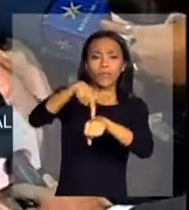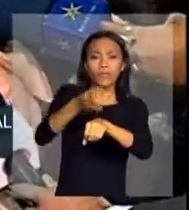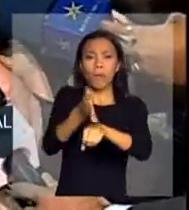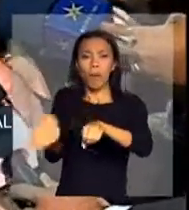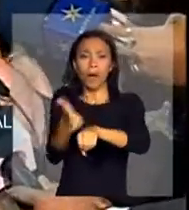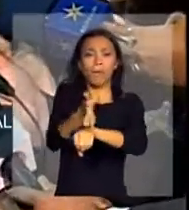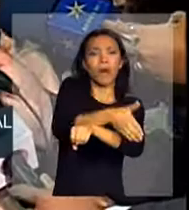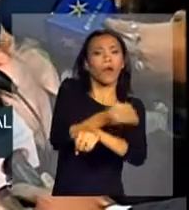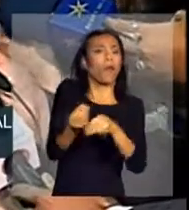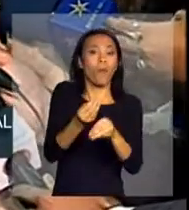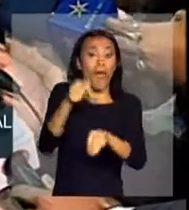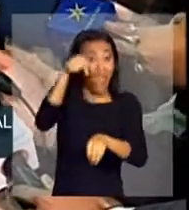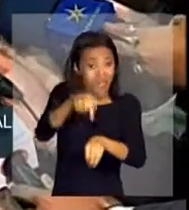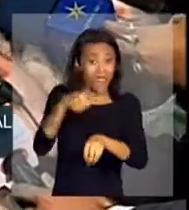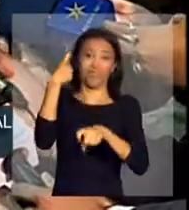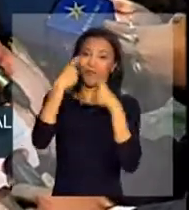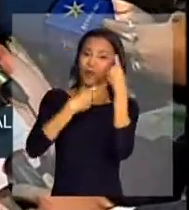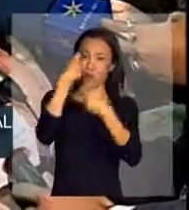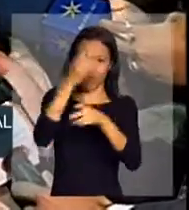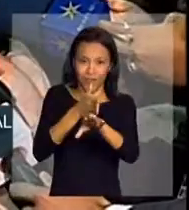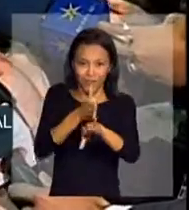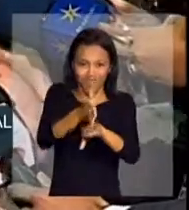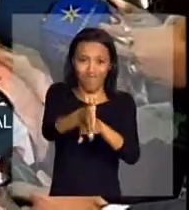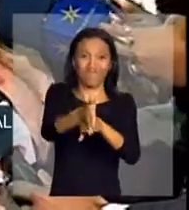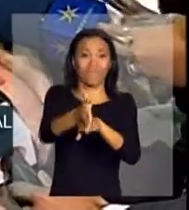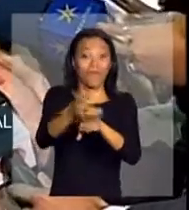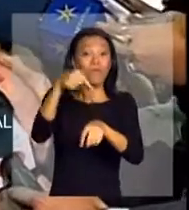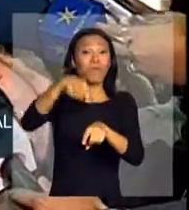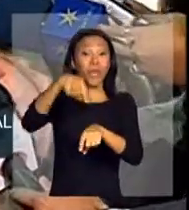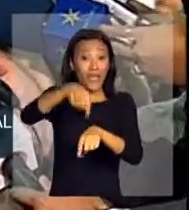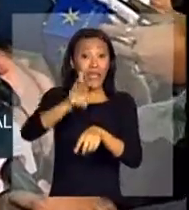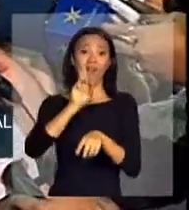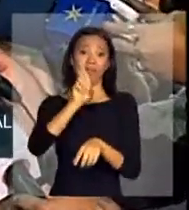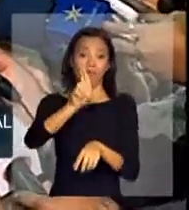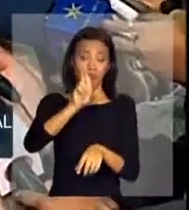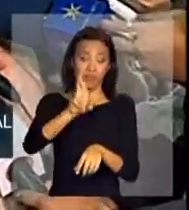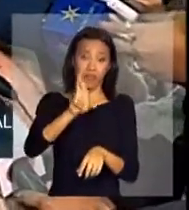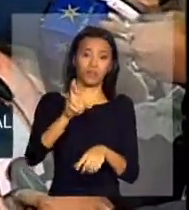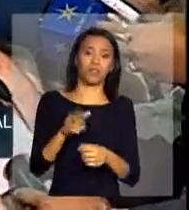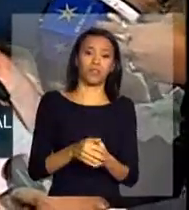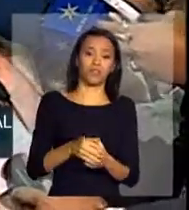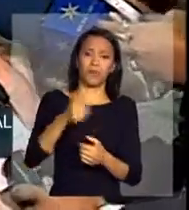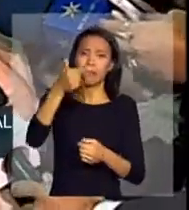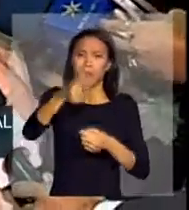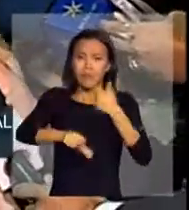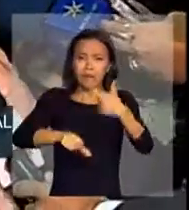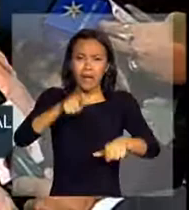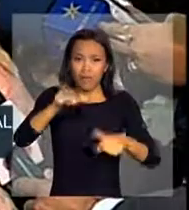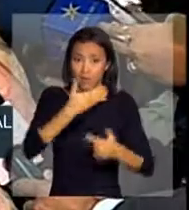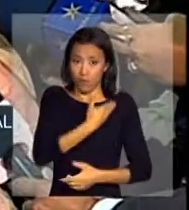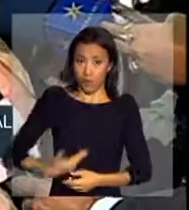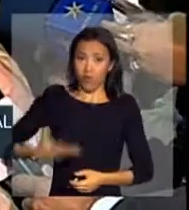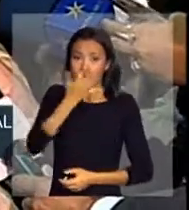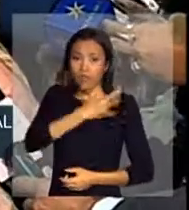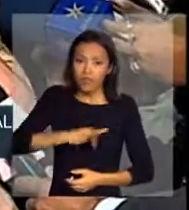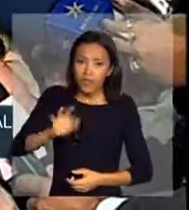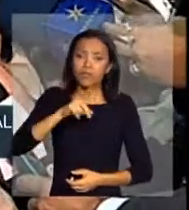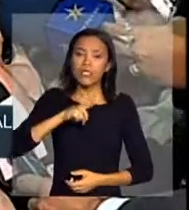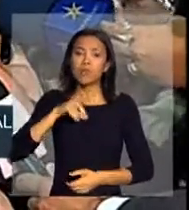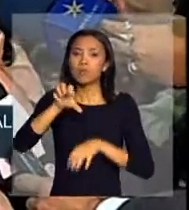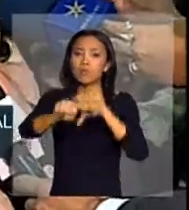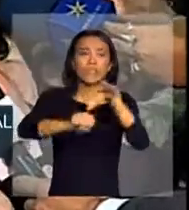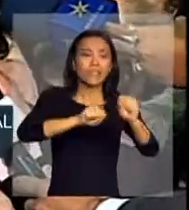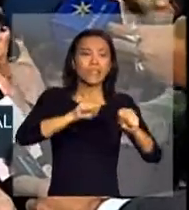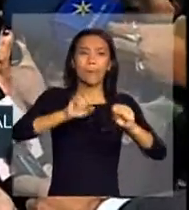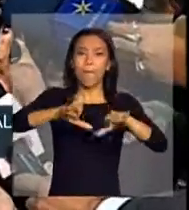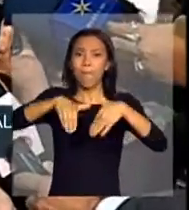preocupação. Tá certo? As fronteiras representam uma situação que cada vez mais o governo federal tem buscado